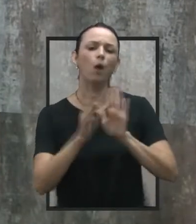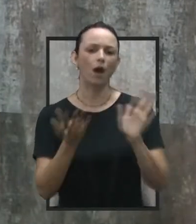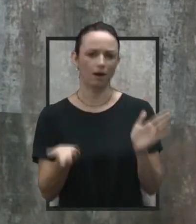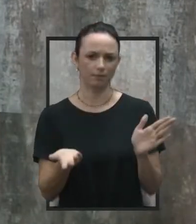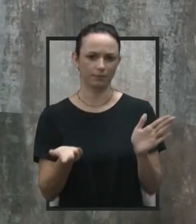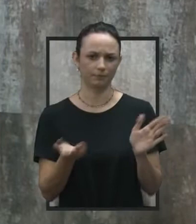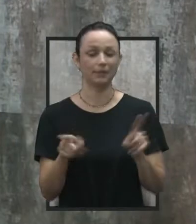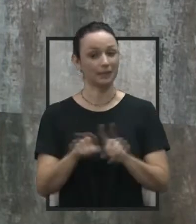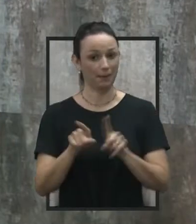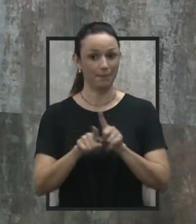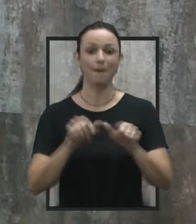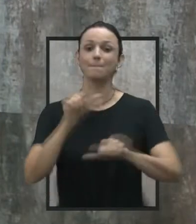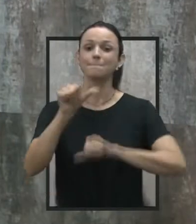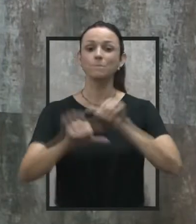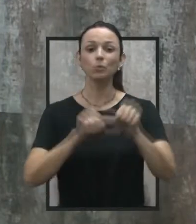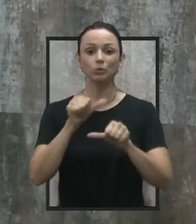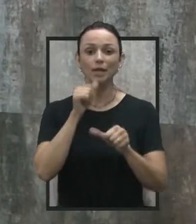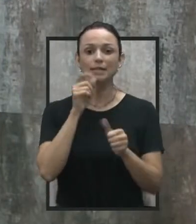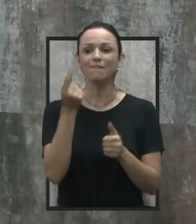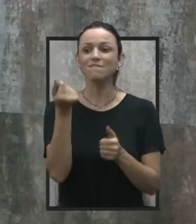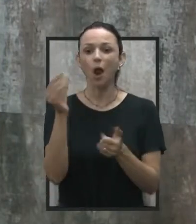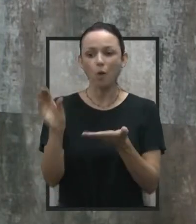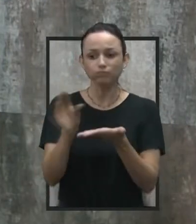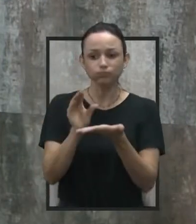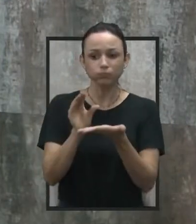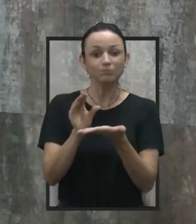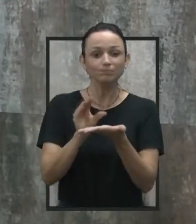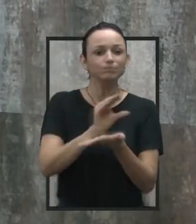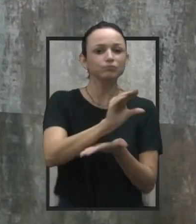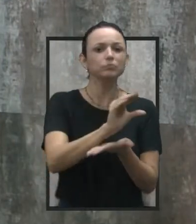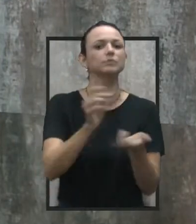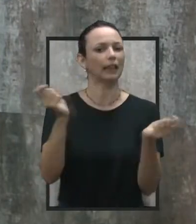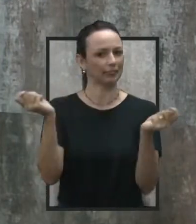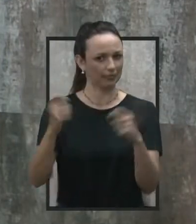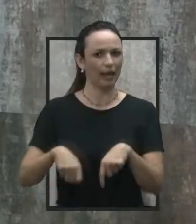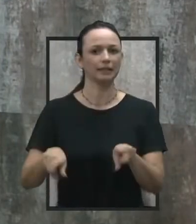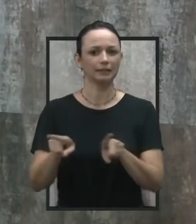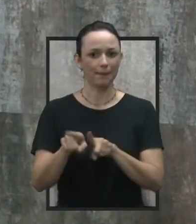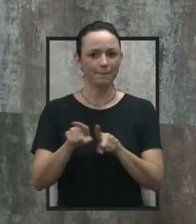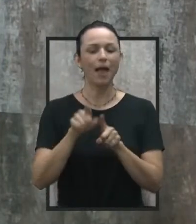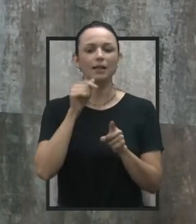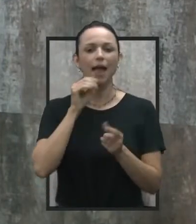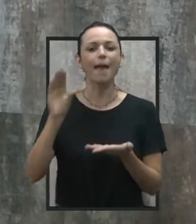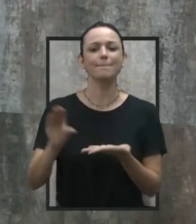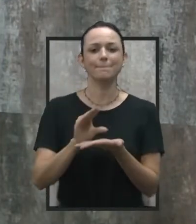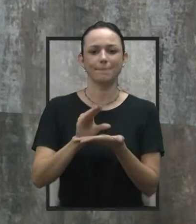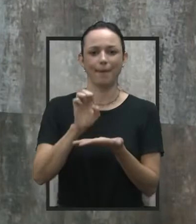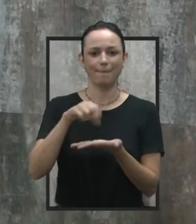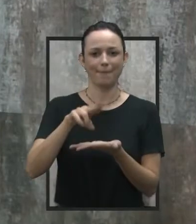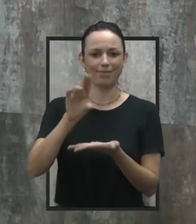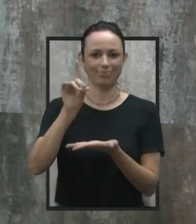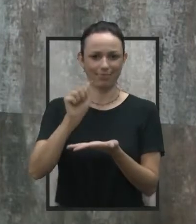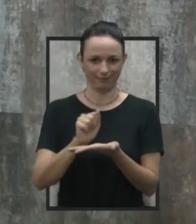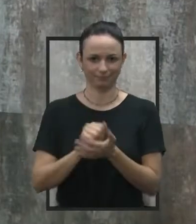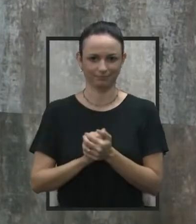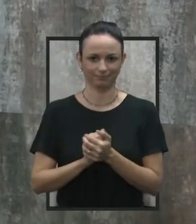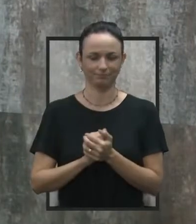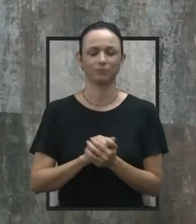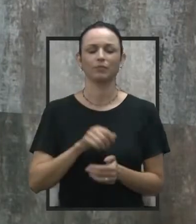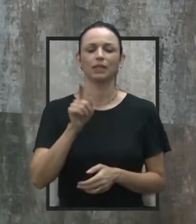programas. Inclusive, alterar a destinação desse valor pode ser uma emenda de PPA. Um